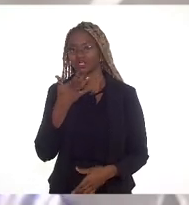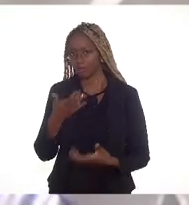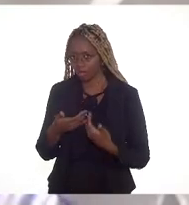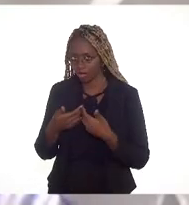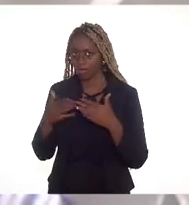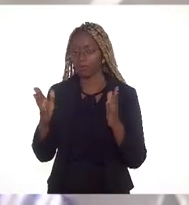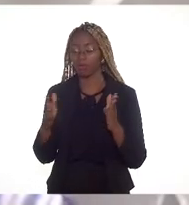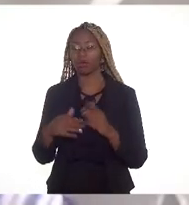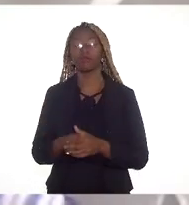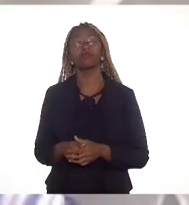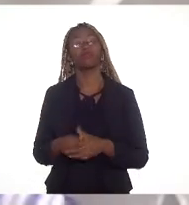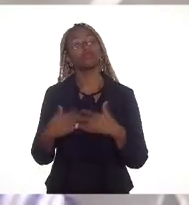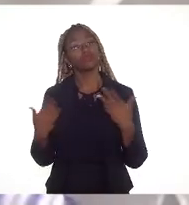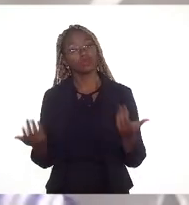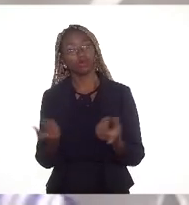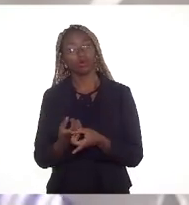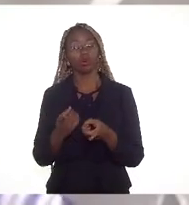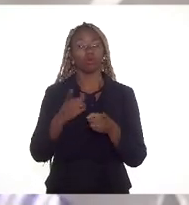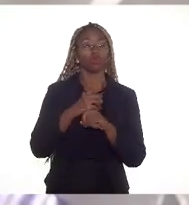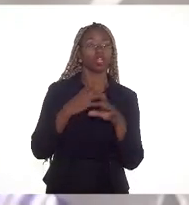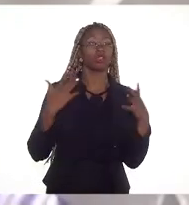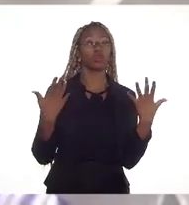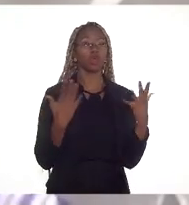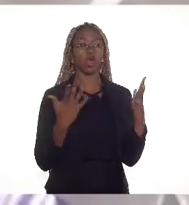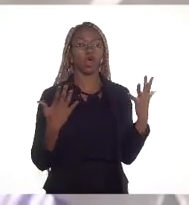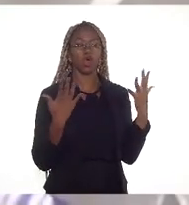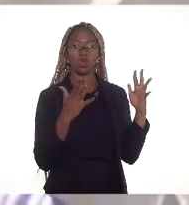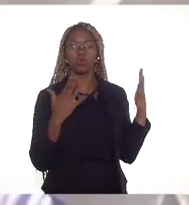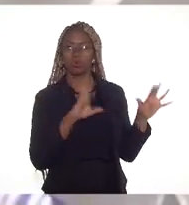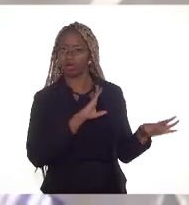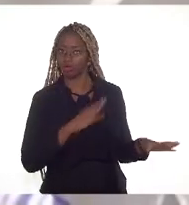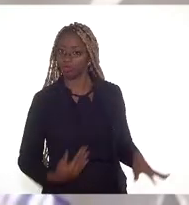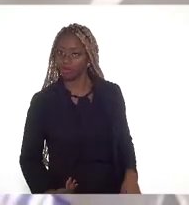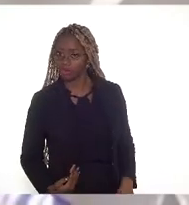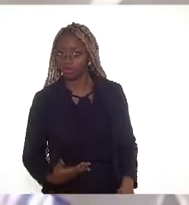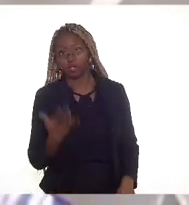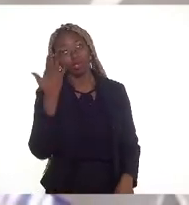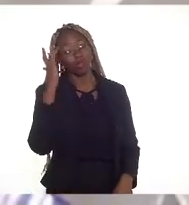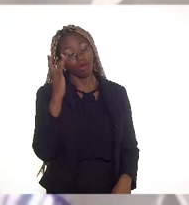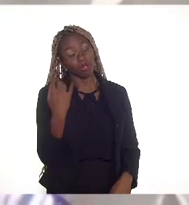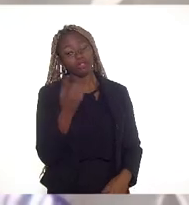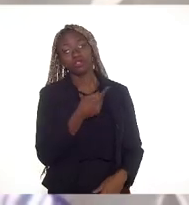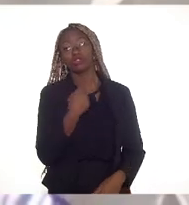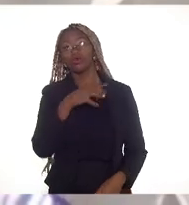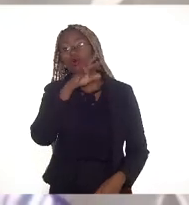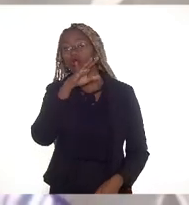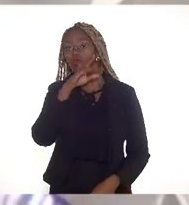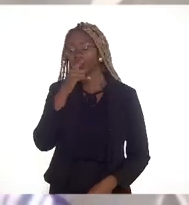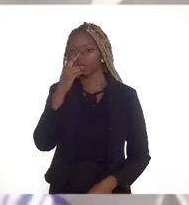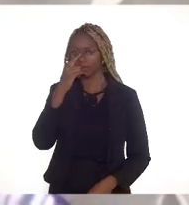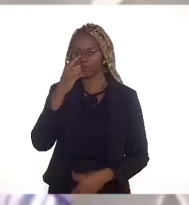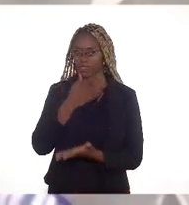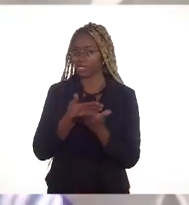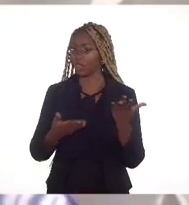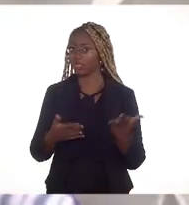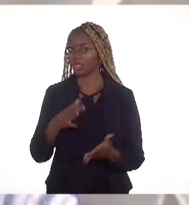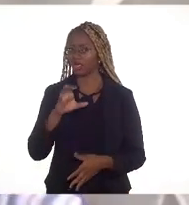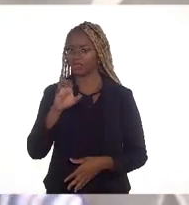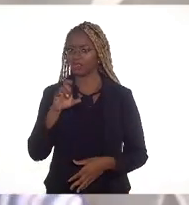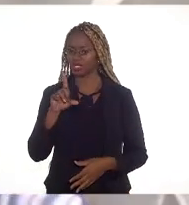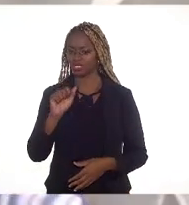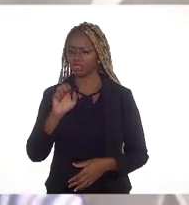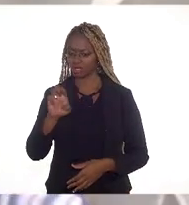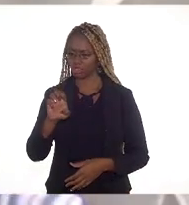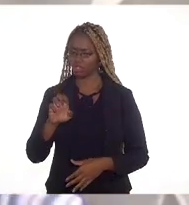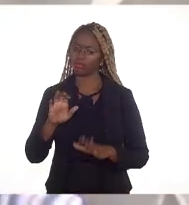ao contrário do que se comemora o governo, eu acho que fizemos mal em perder a SEDAI. Mas não